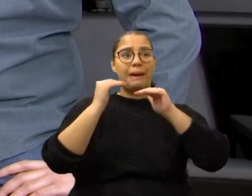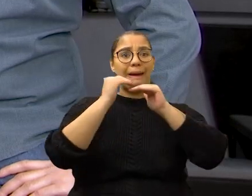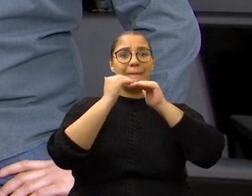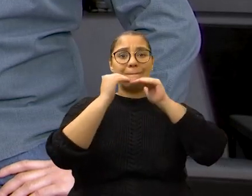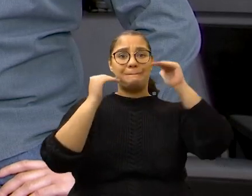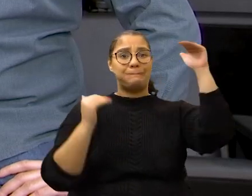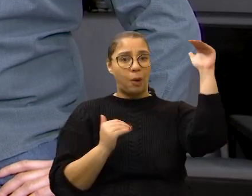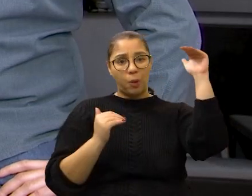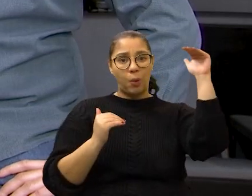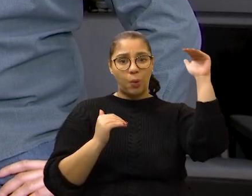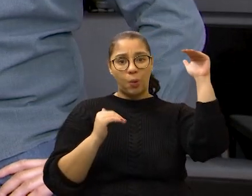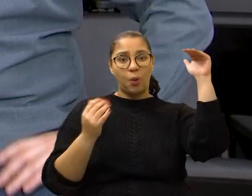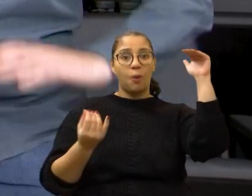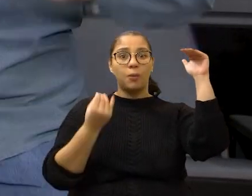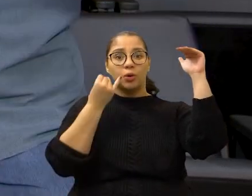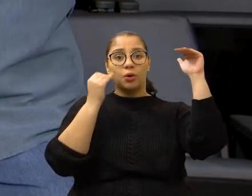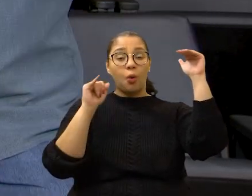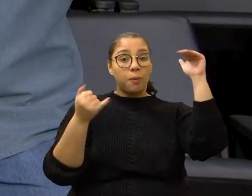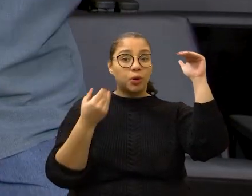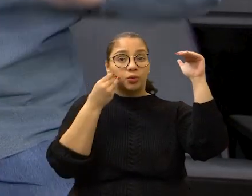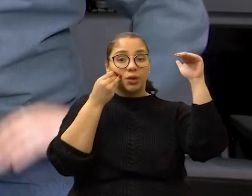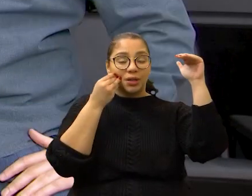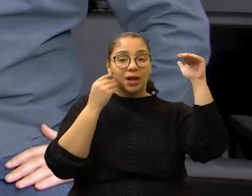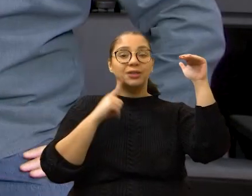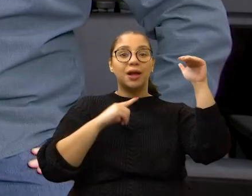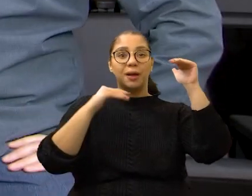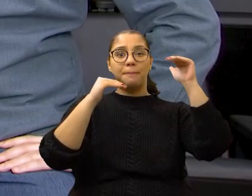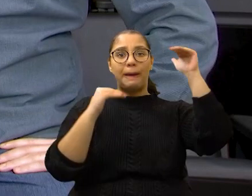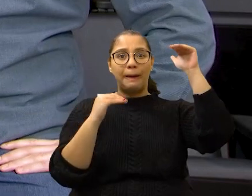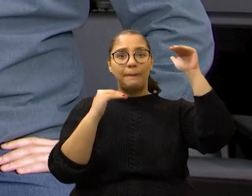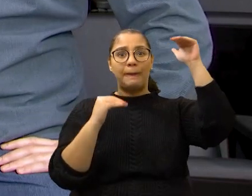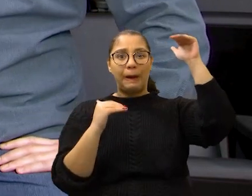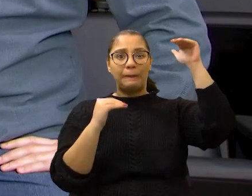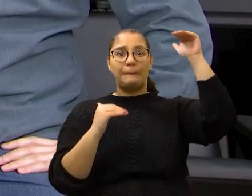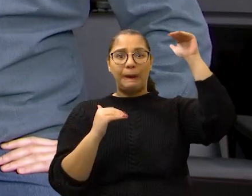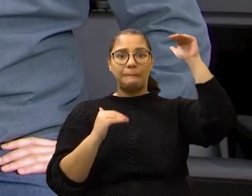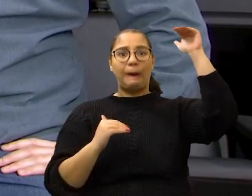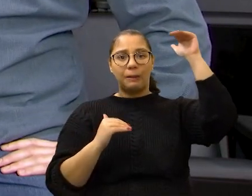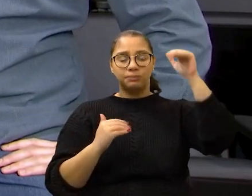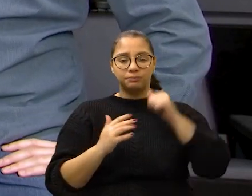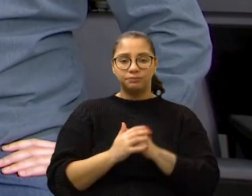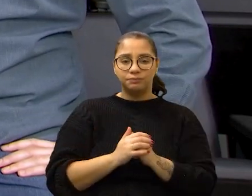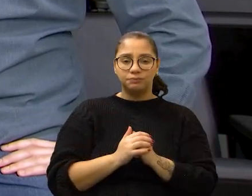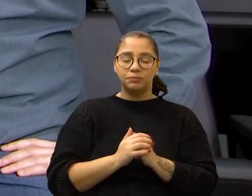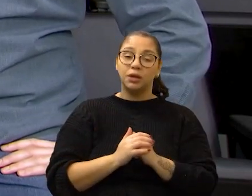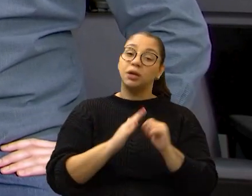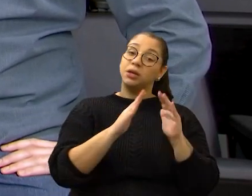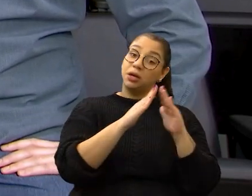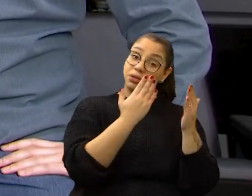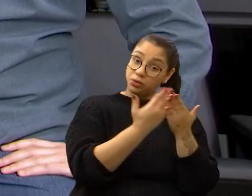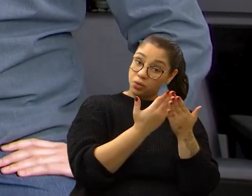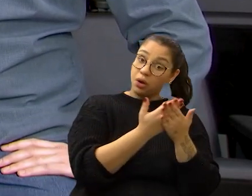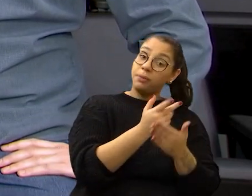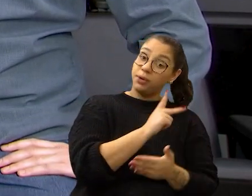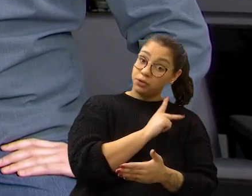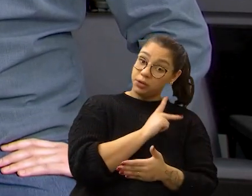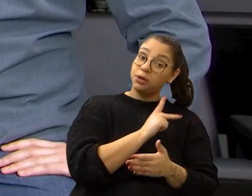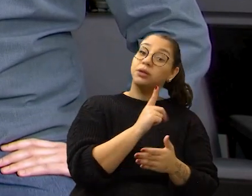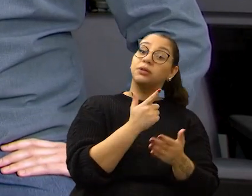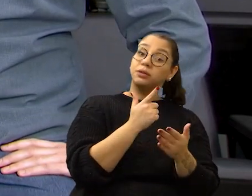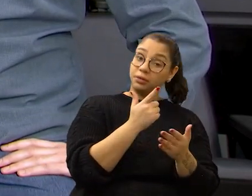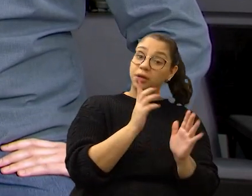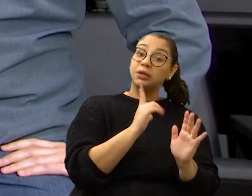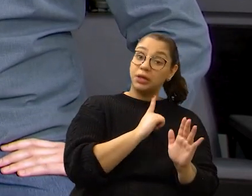de oportunidades vai ficando cada vez, cada vez maior. né? E as escolas particulares tiveram aula.